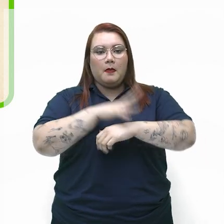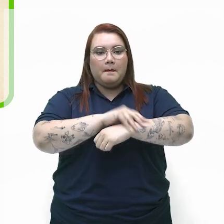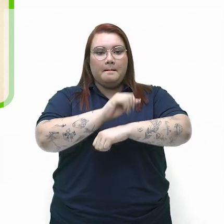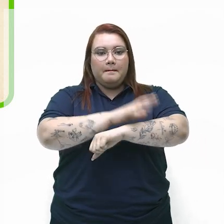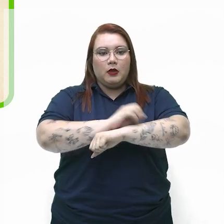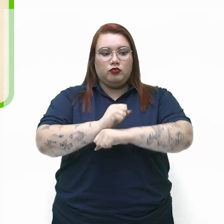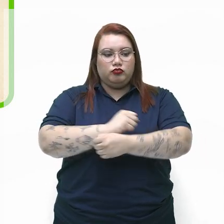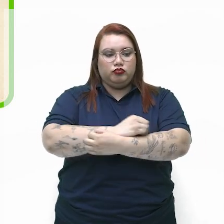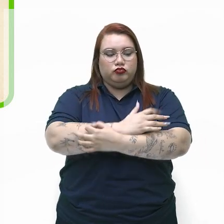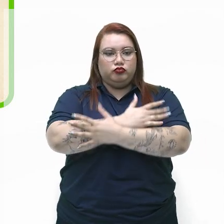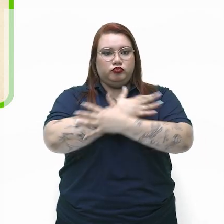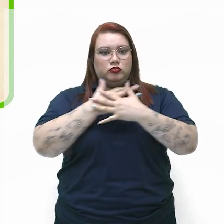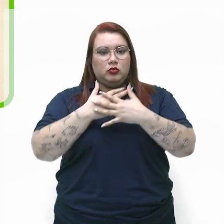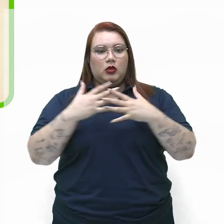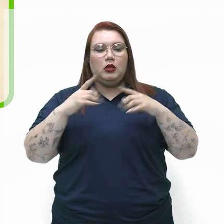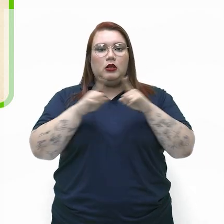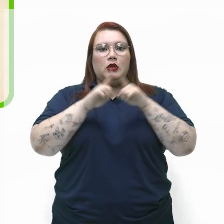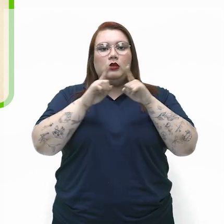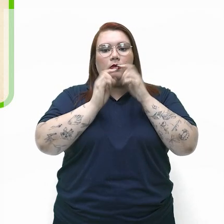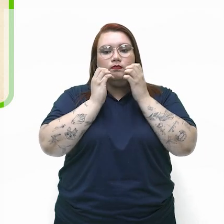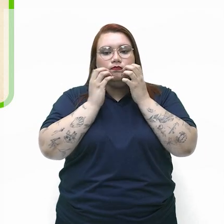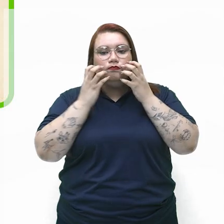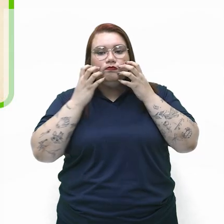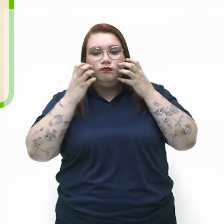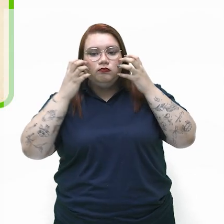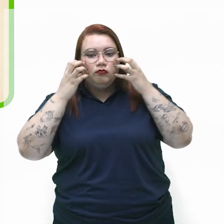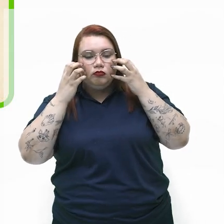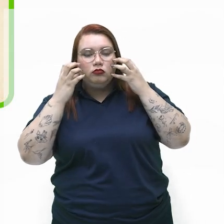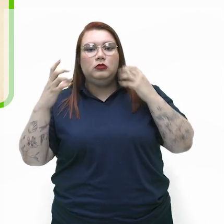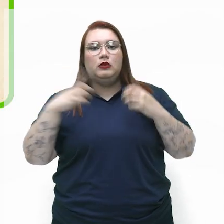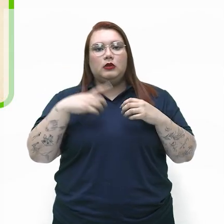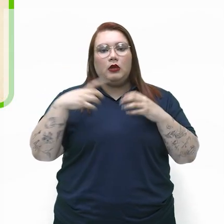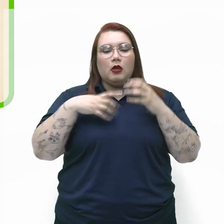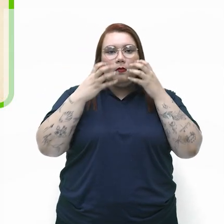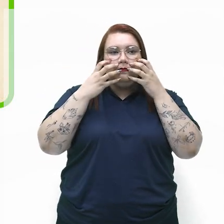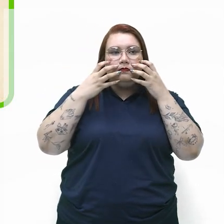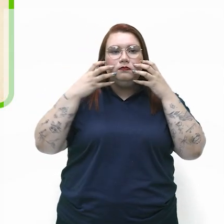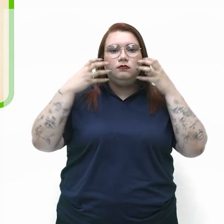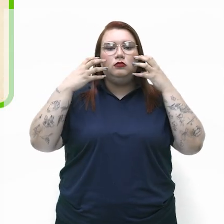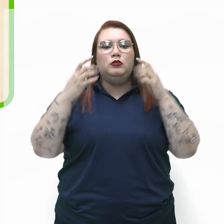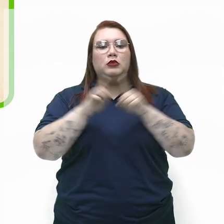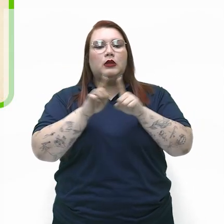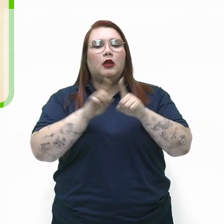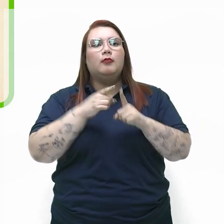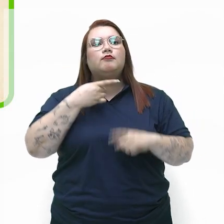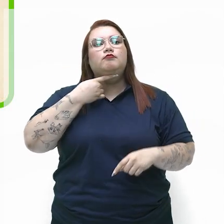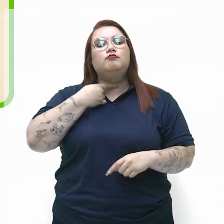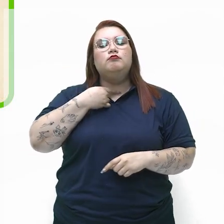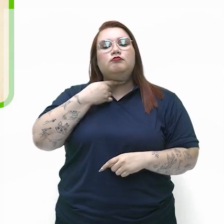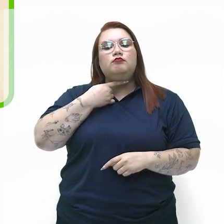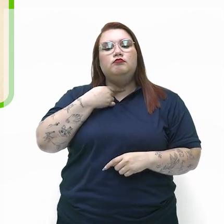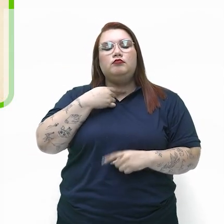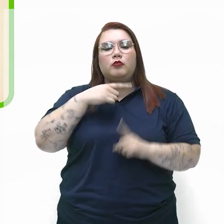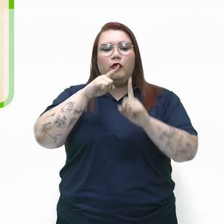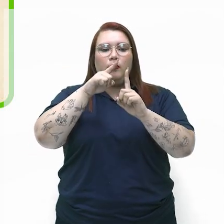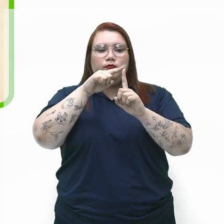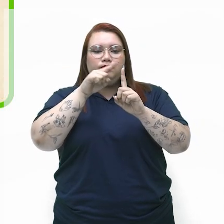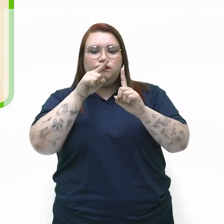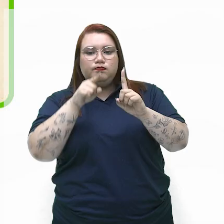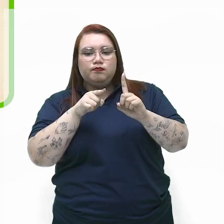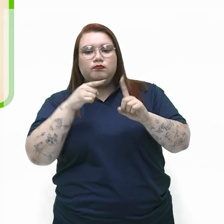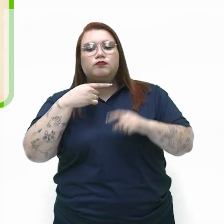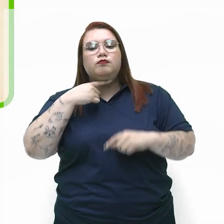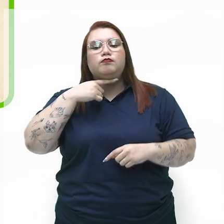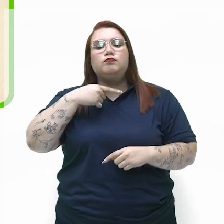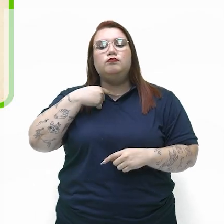pelos faciais e pelos corporais vão crescer com mais frequência, né? Vai ter um aumento da laringe no pomo de Adão, isso no corpo